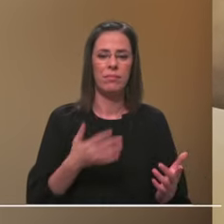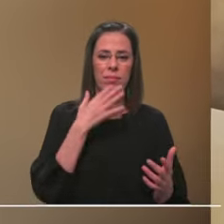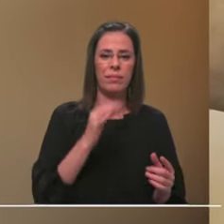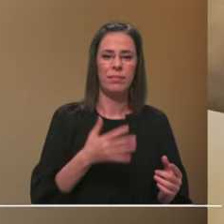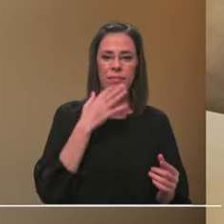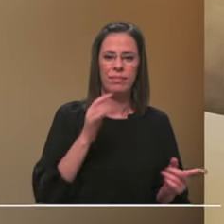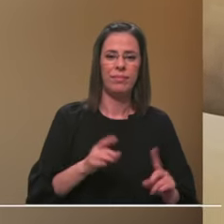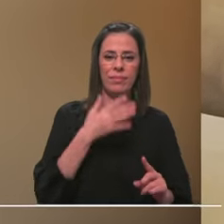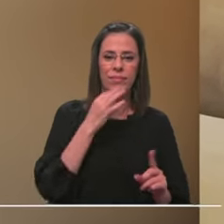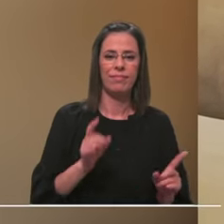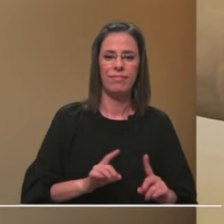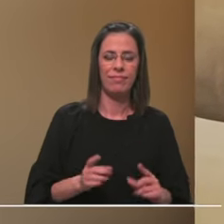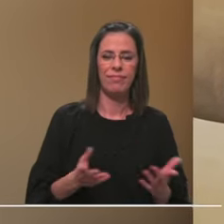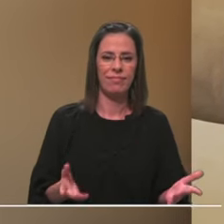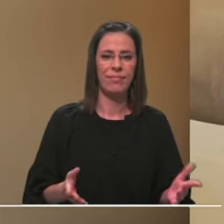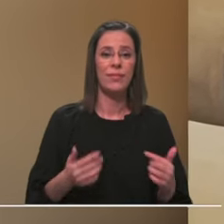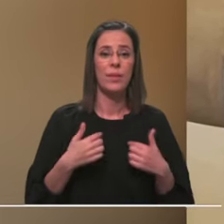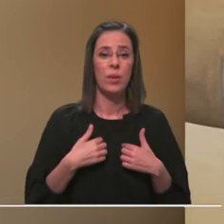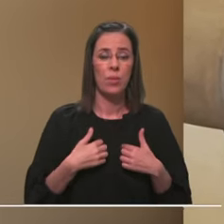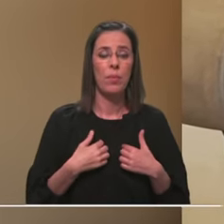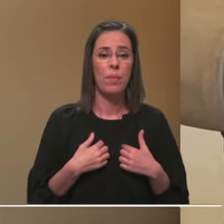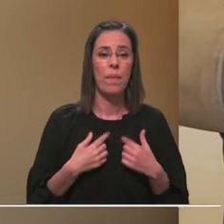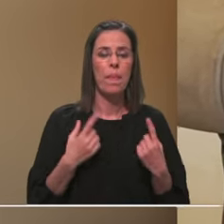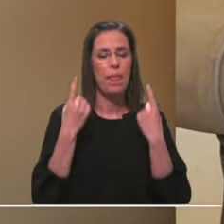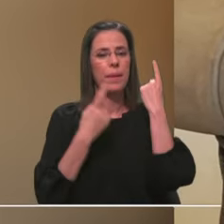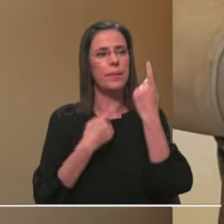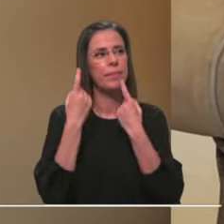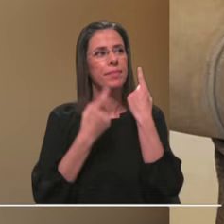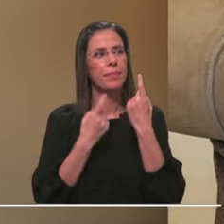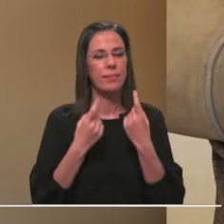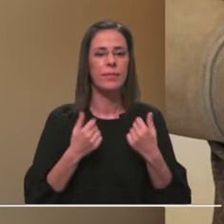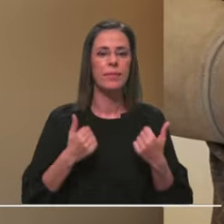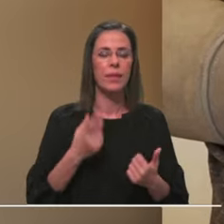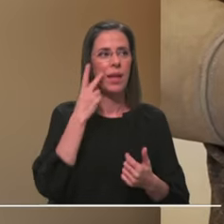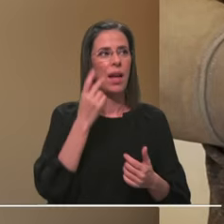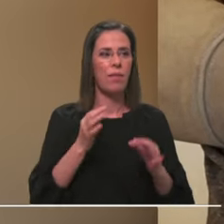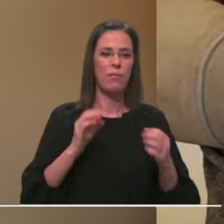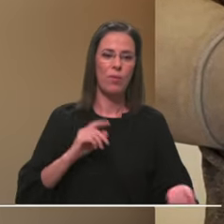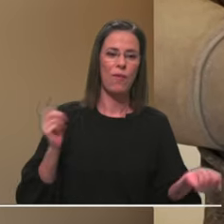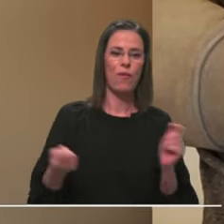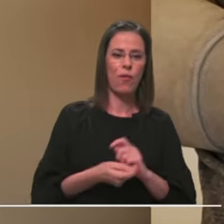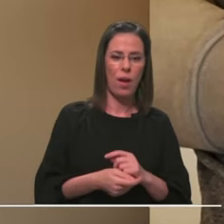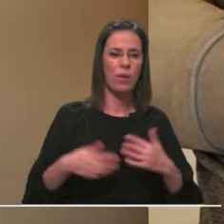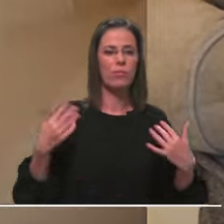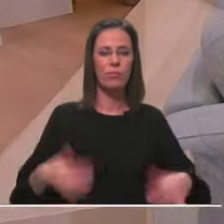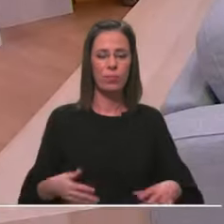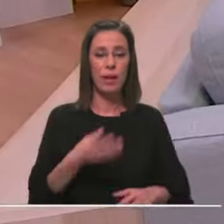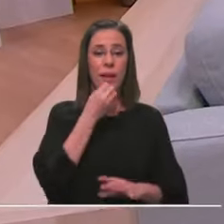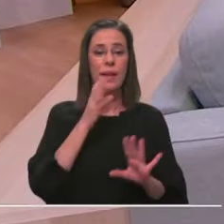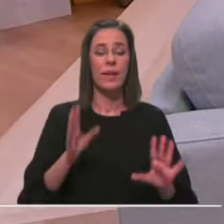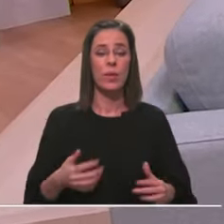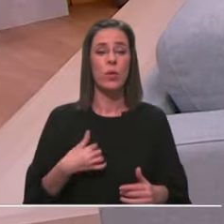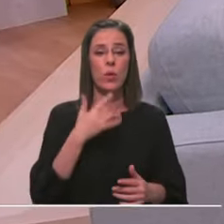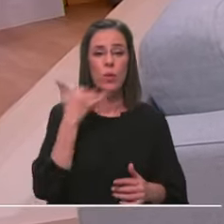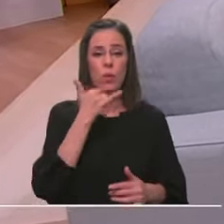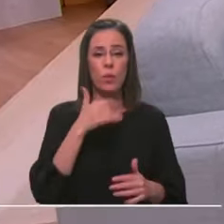acit de todo então por mim ainda deu mesmo a pensar bem a vida dá realmente voltas e Voltas Ainda bem que deu porque estou